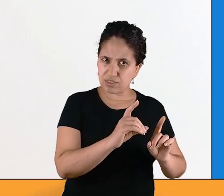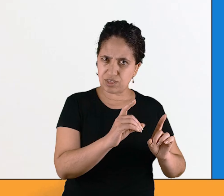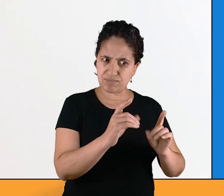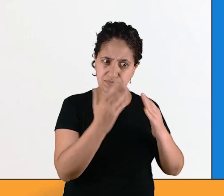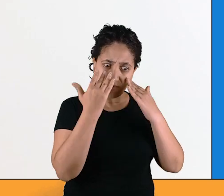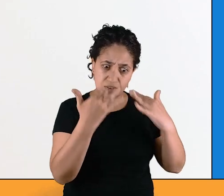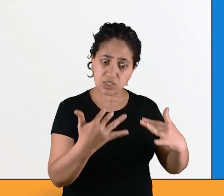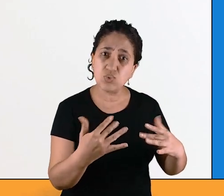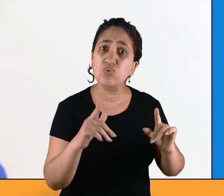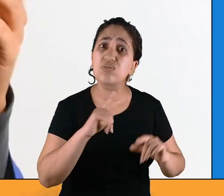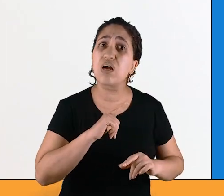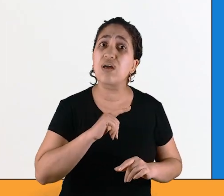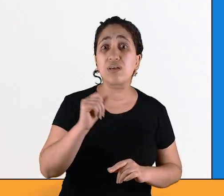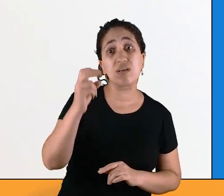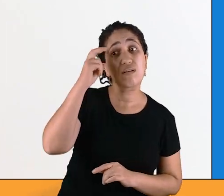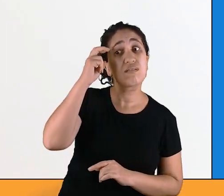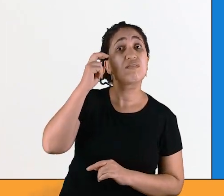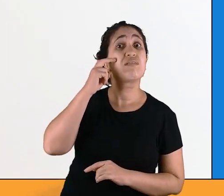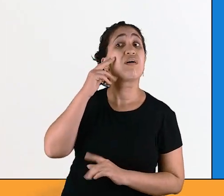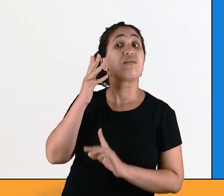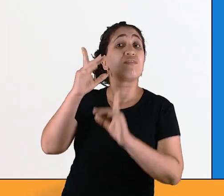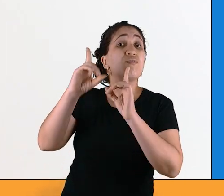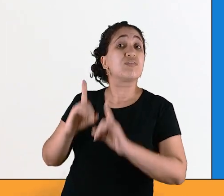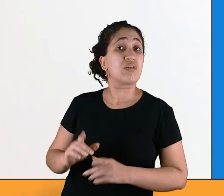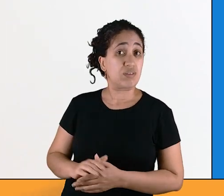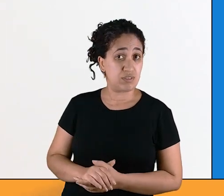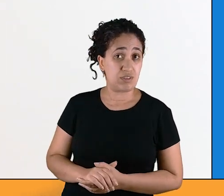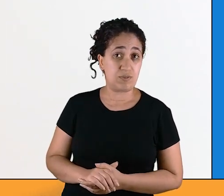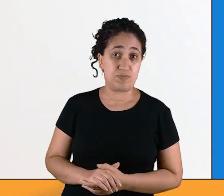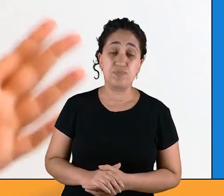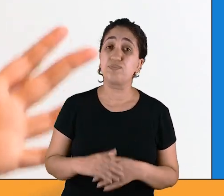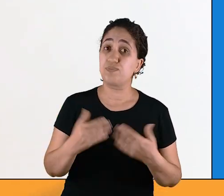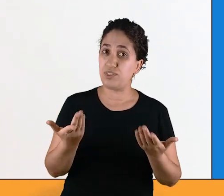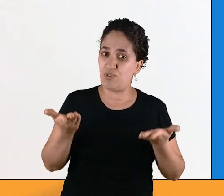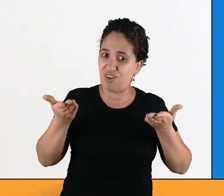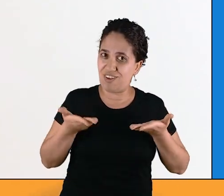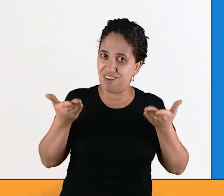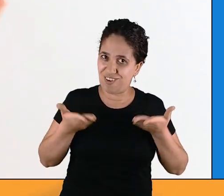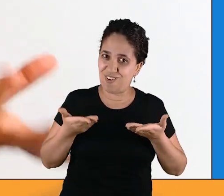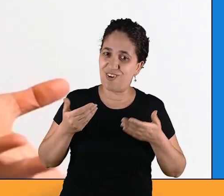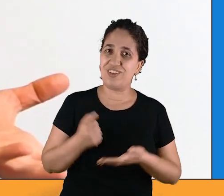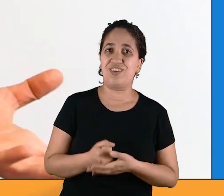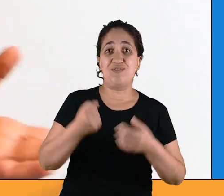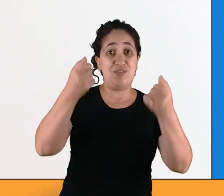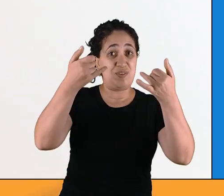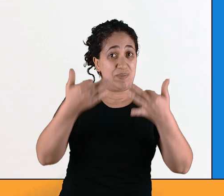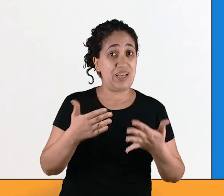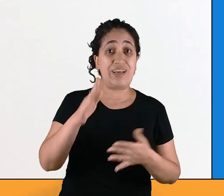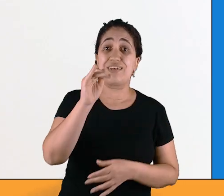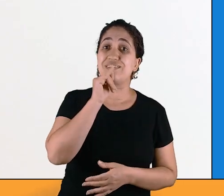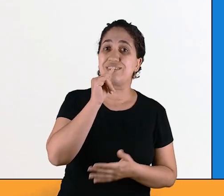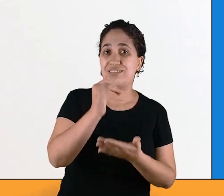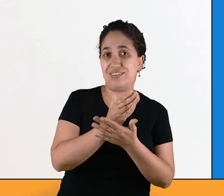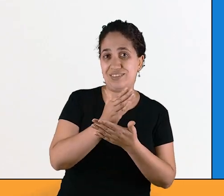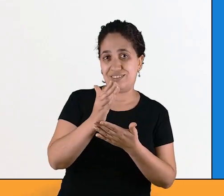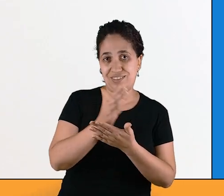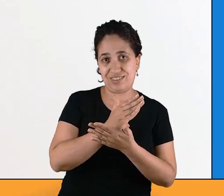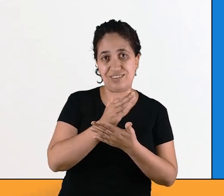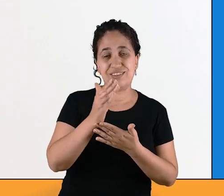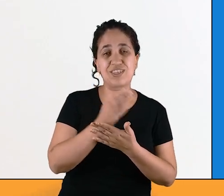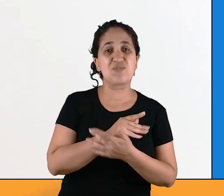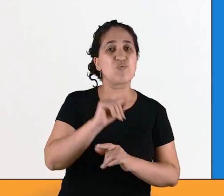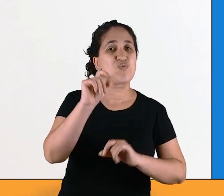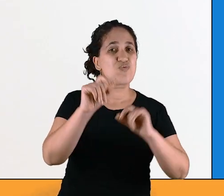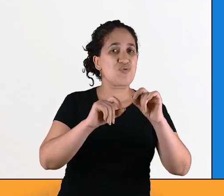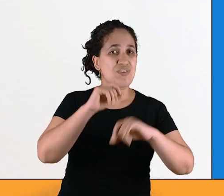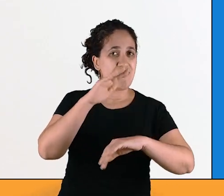sendo reconhecidos e os intelectuais com deficiência. Então, a partir de agora eu vou trazer para vocês alguns exemplos, né,